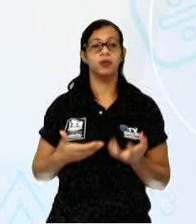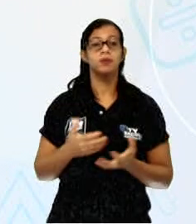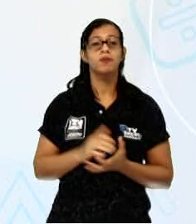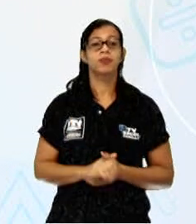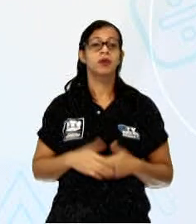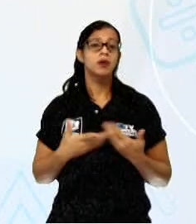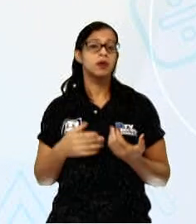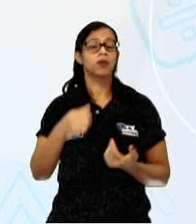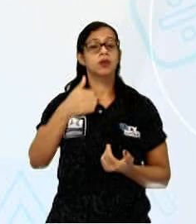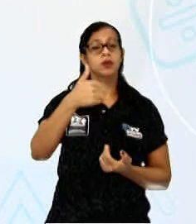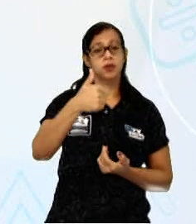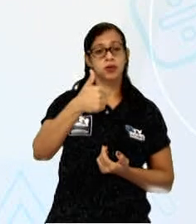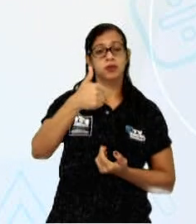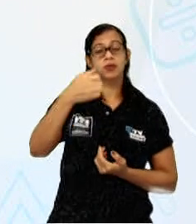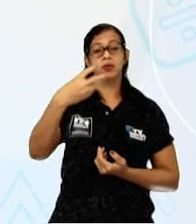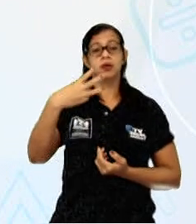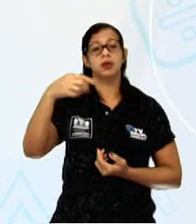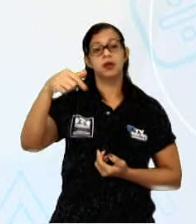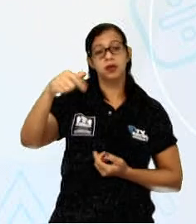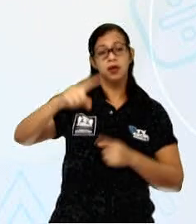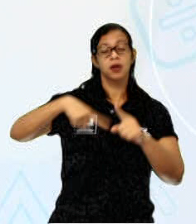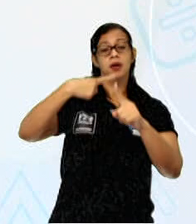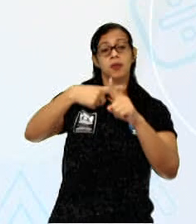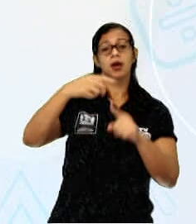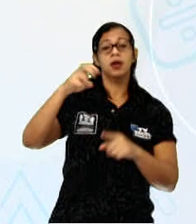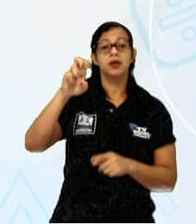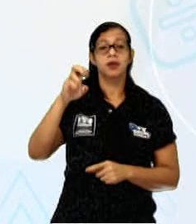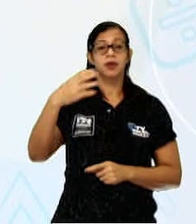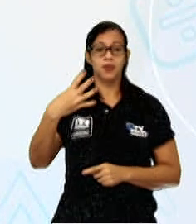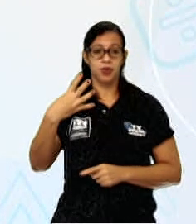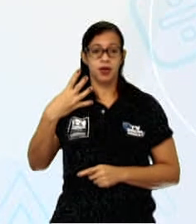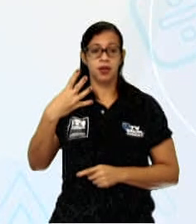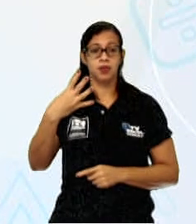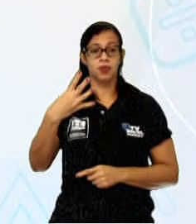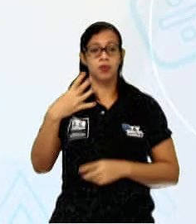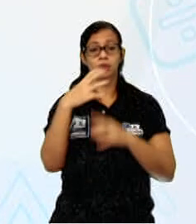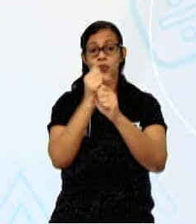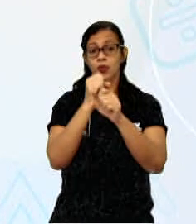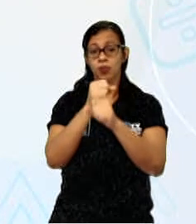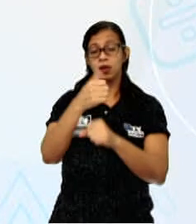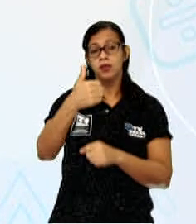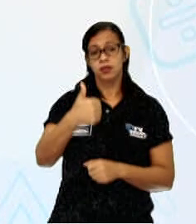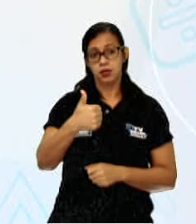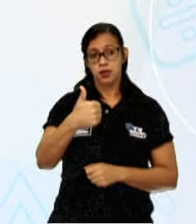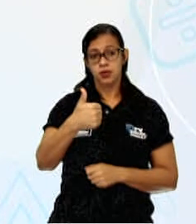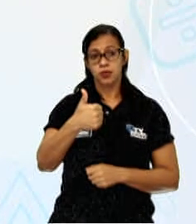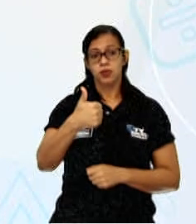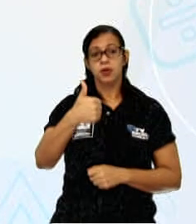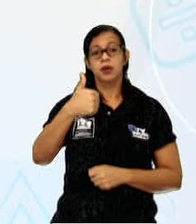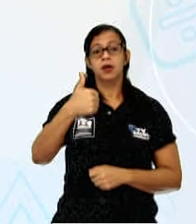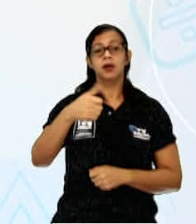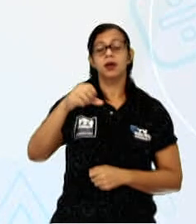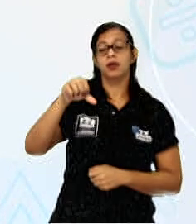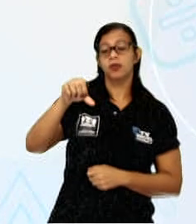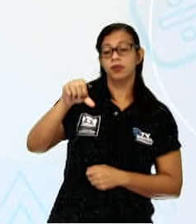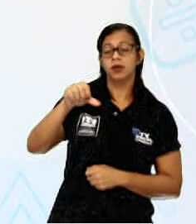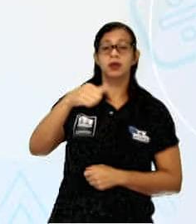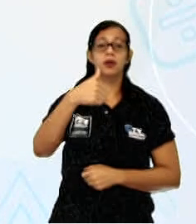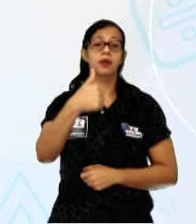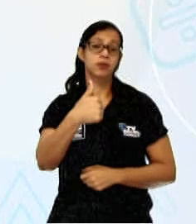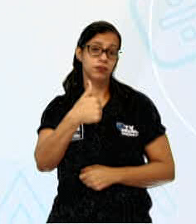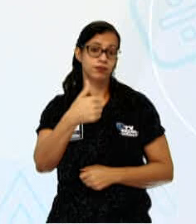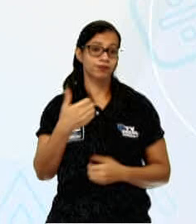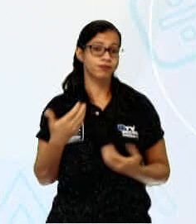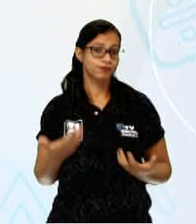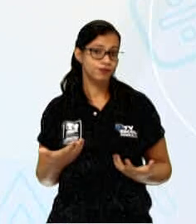137 mais 54 é igual a 191 a resposta é que liga a resolver a operação da adição